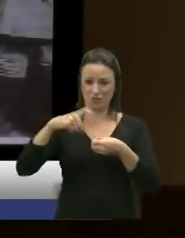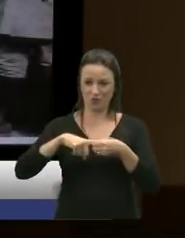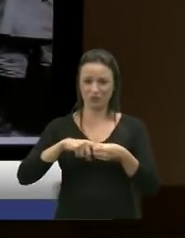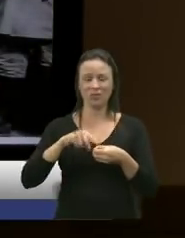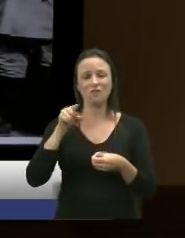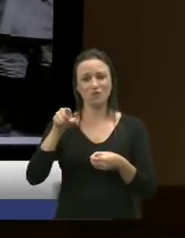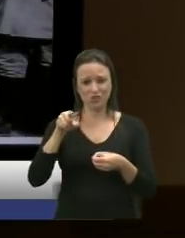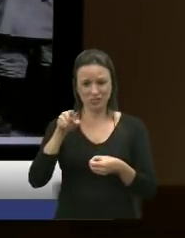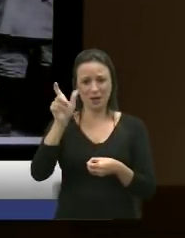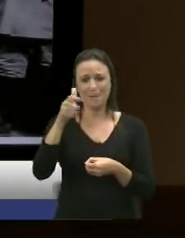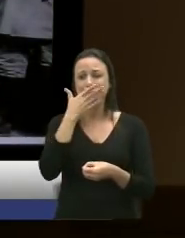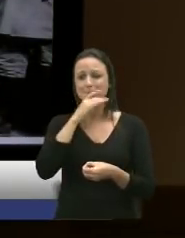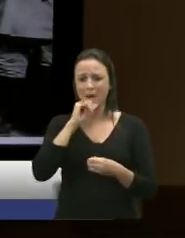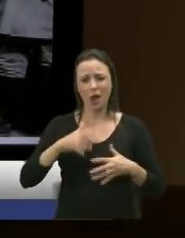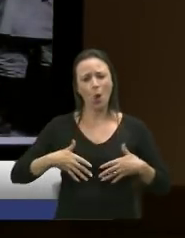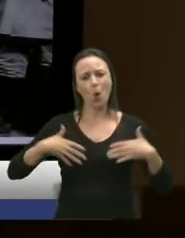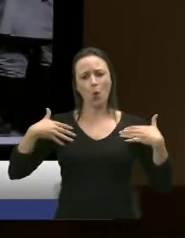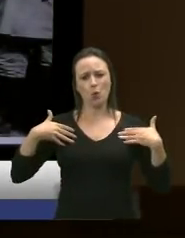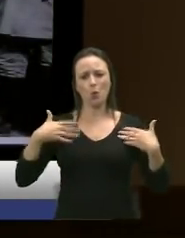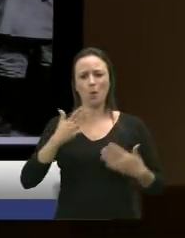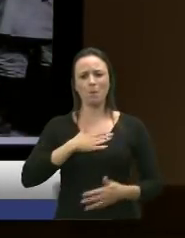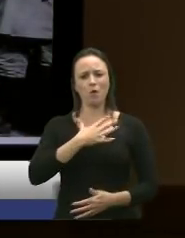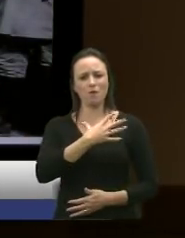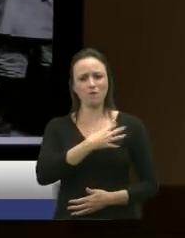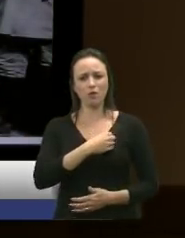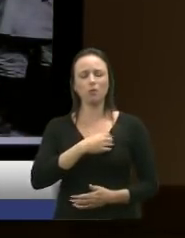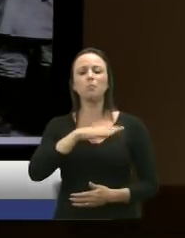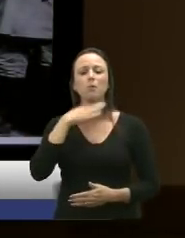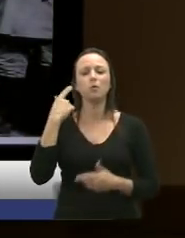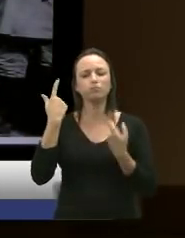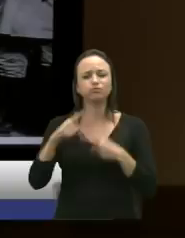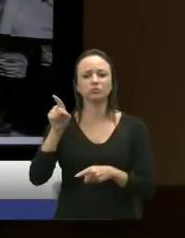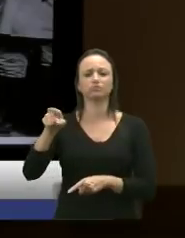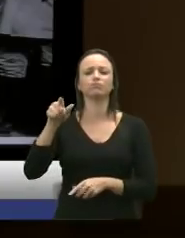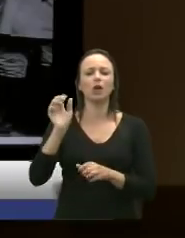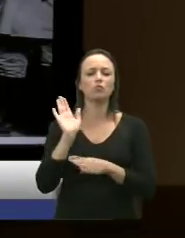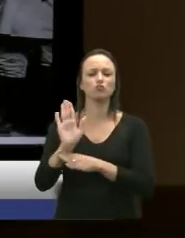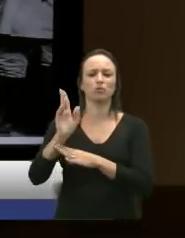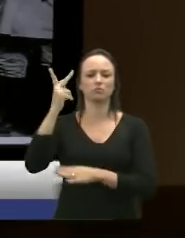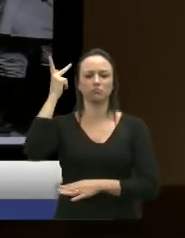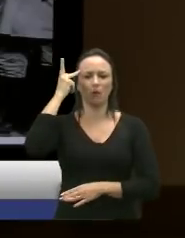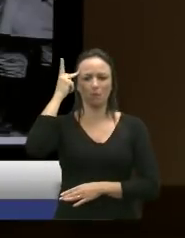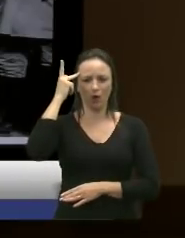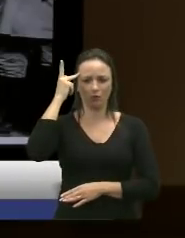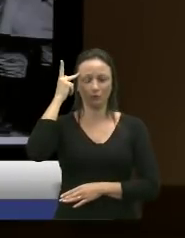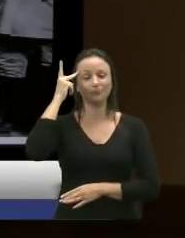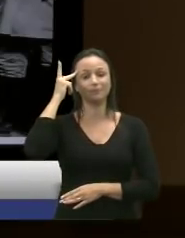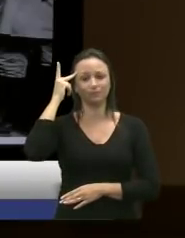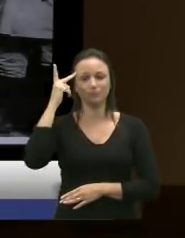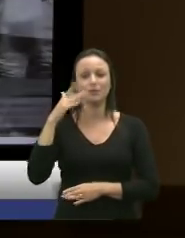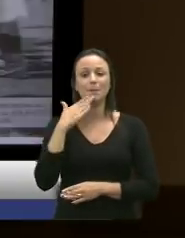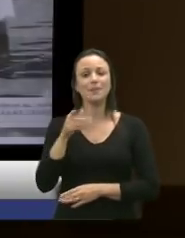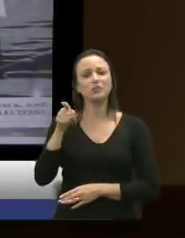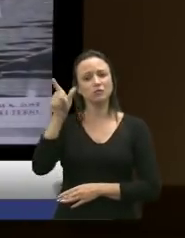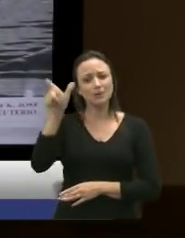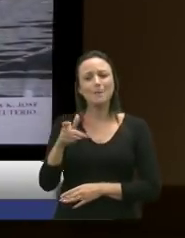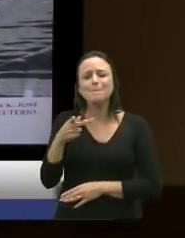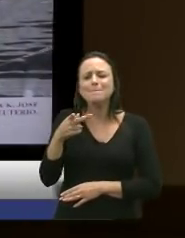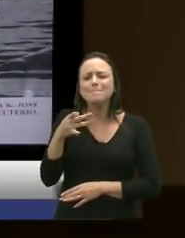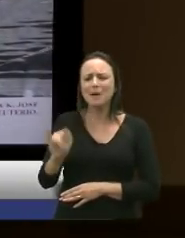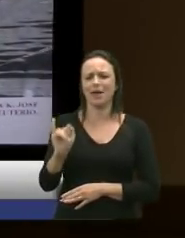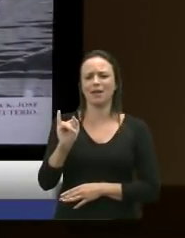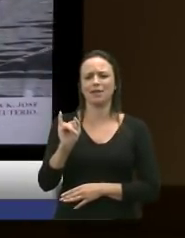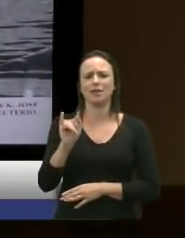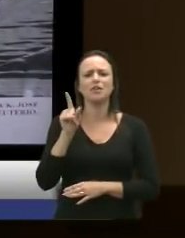orgulho de dizer: meu filho morreu por São Paulo. Cabe-me ainda pedir ao Senhor que não considere essa